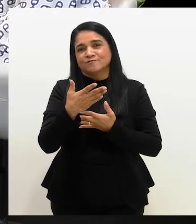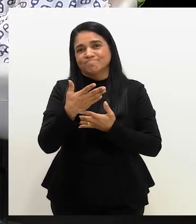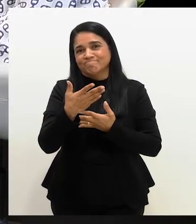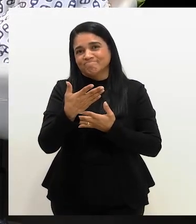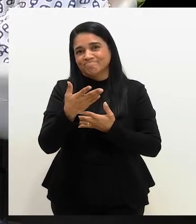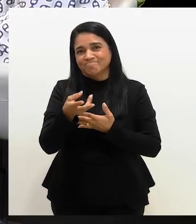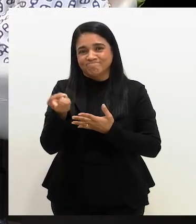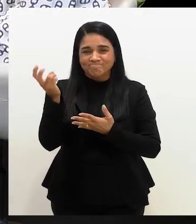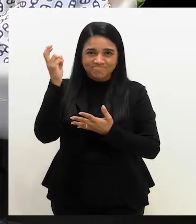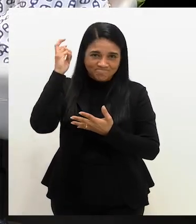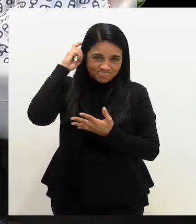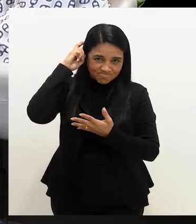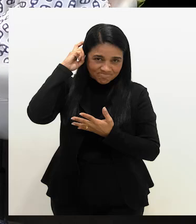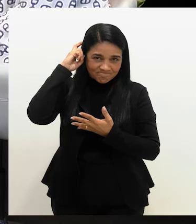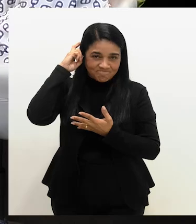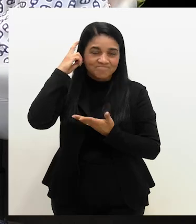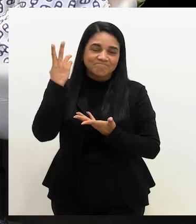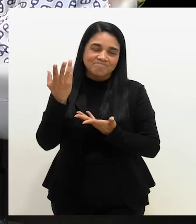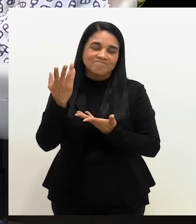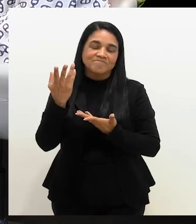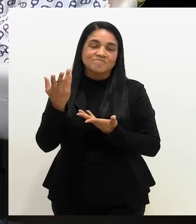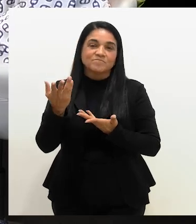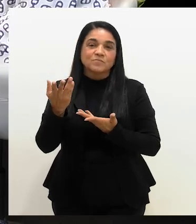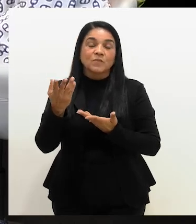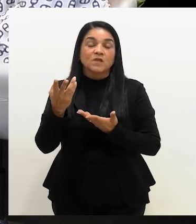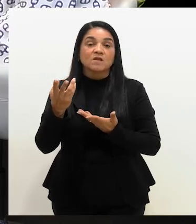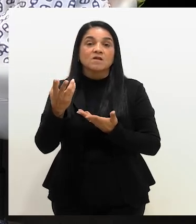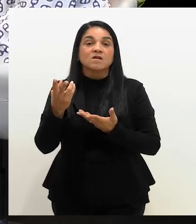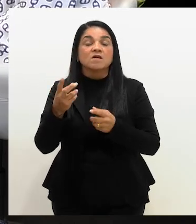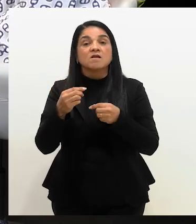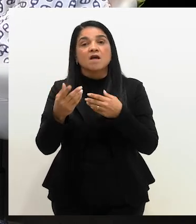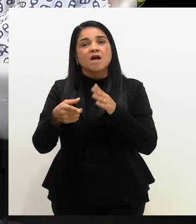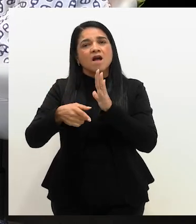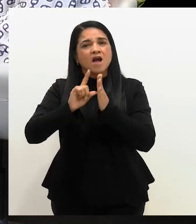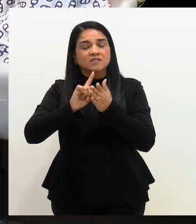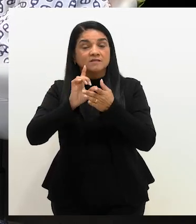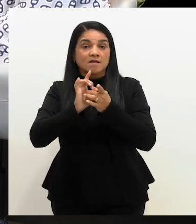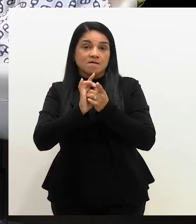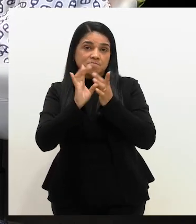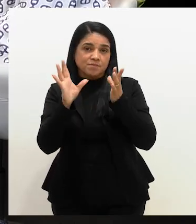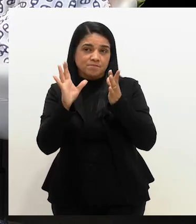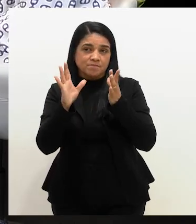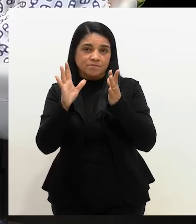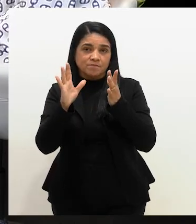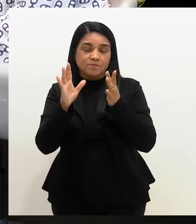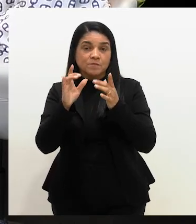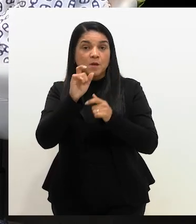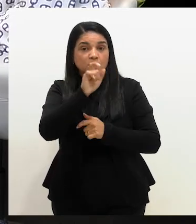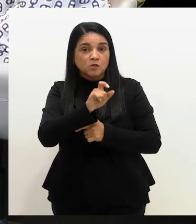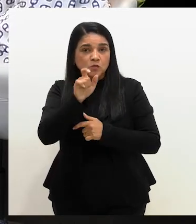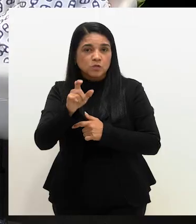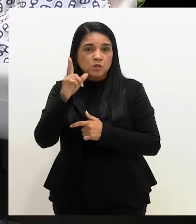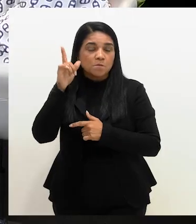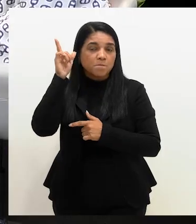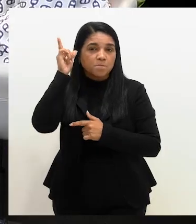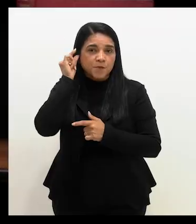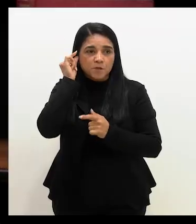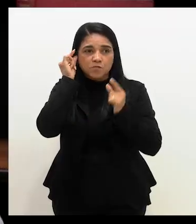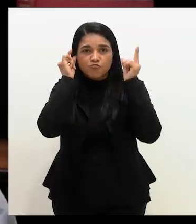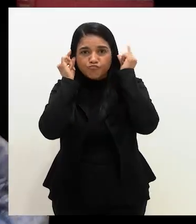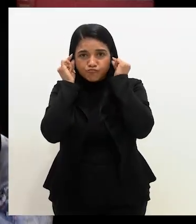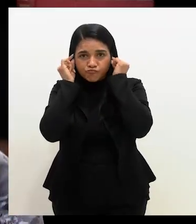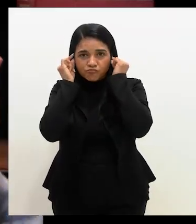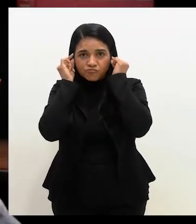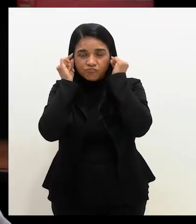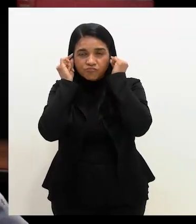inovações nesse local, né? Nesse sentido. O implante coclear, antes, ele era liberado para perda